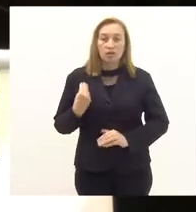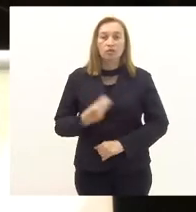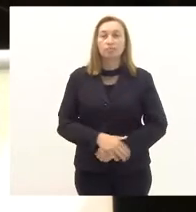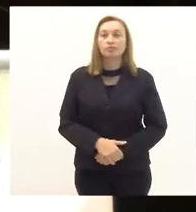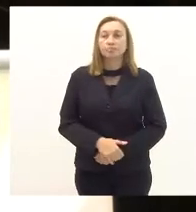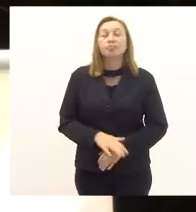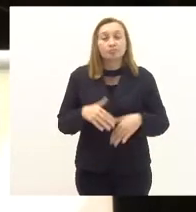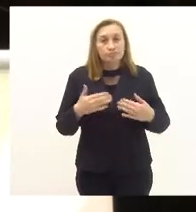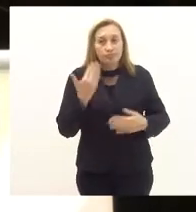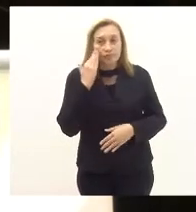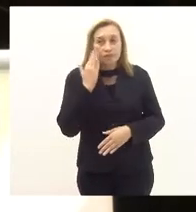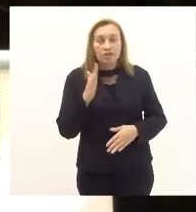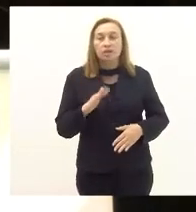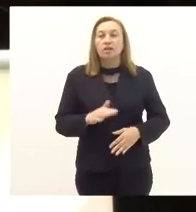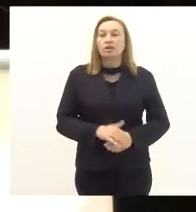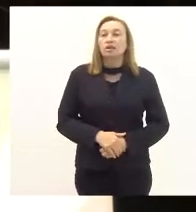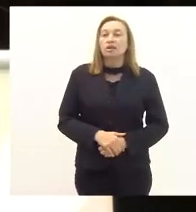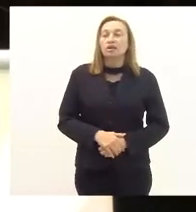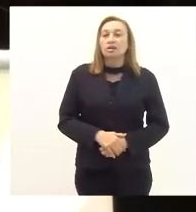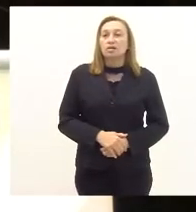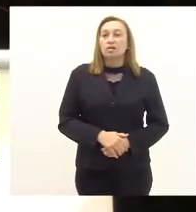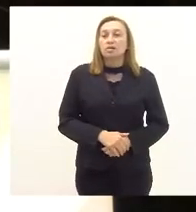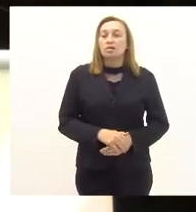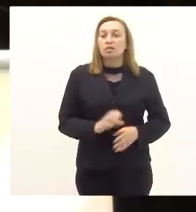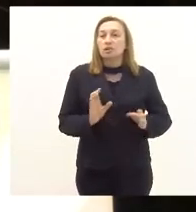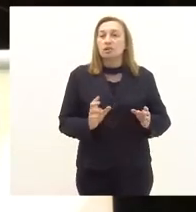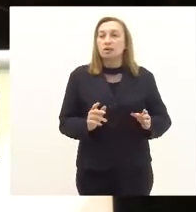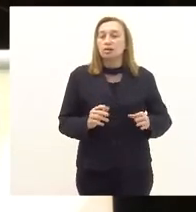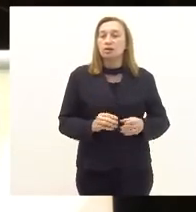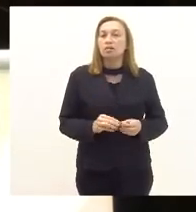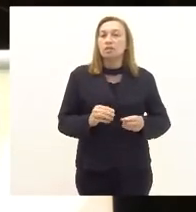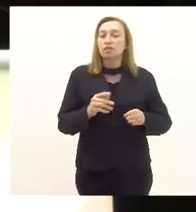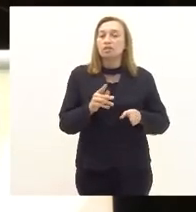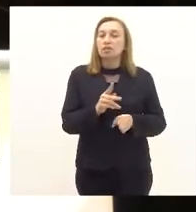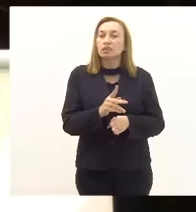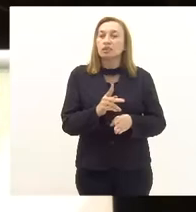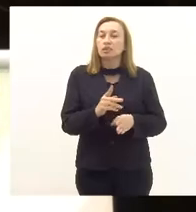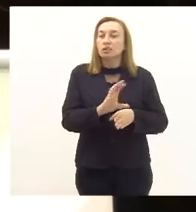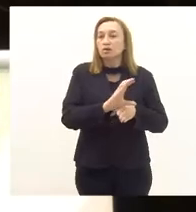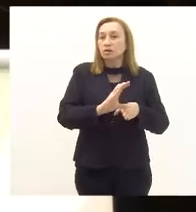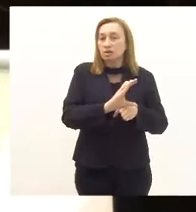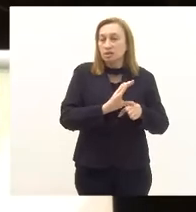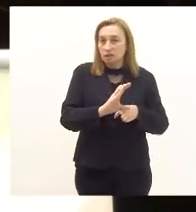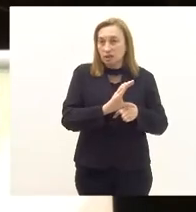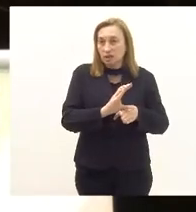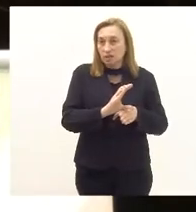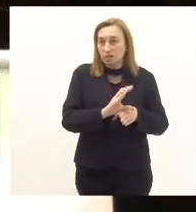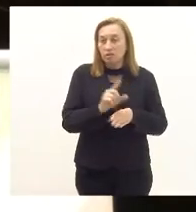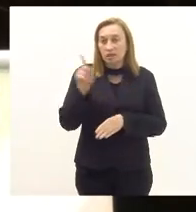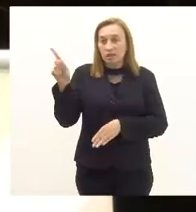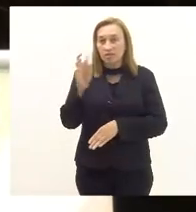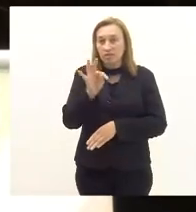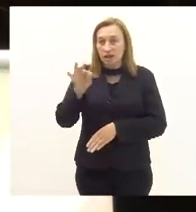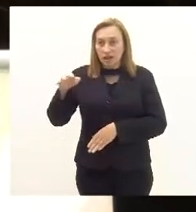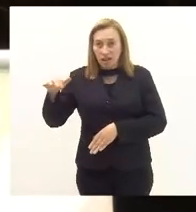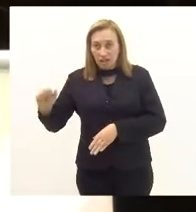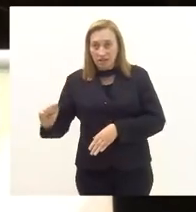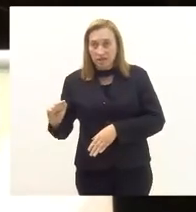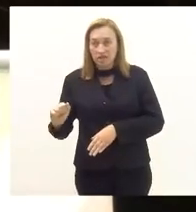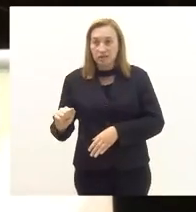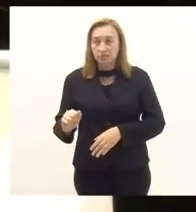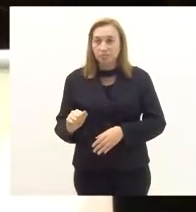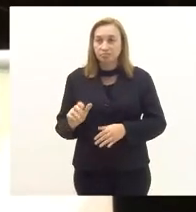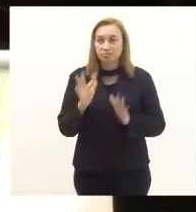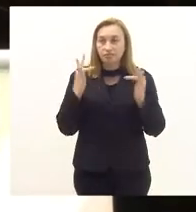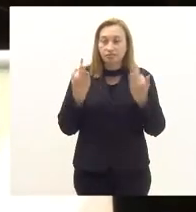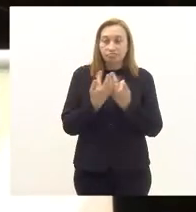Entendeu? Então, com o presidente do Conselho Municipal de Valença, Alain, trouxe esse caso para a gente, porque, às vezes, a família